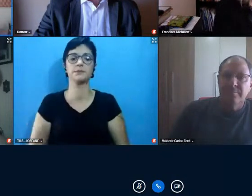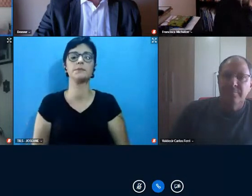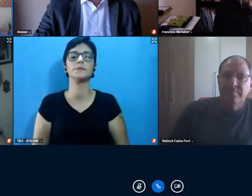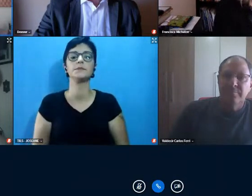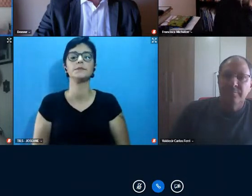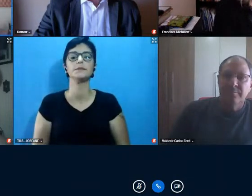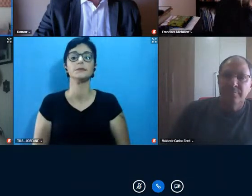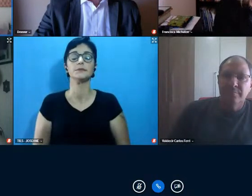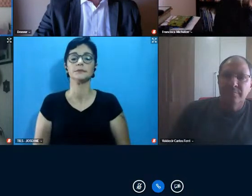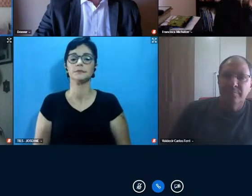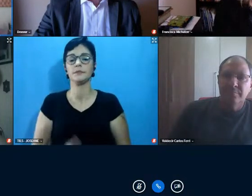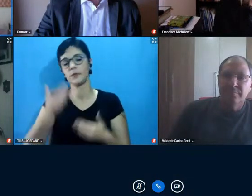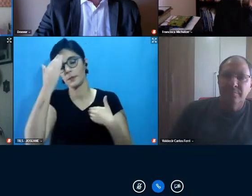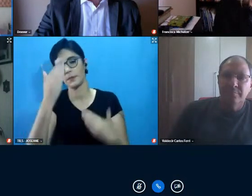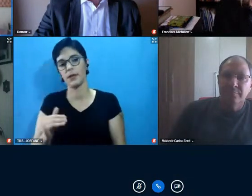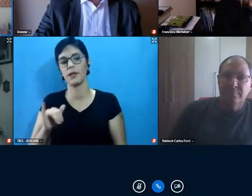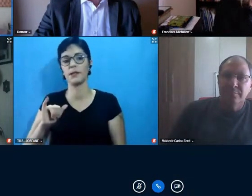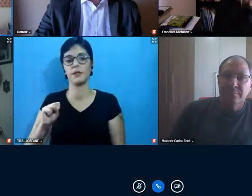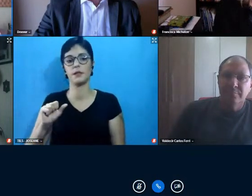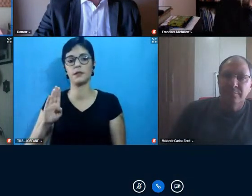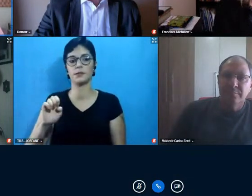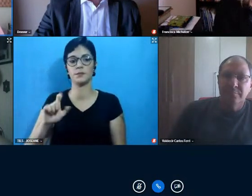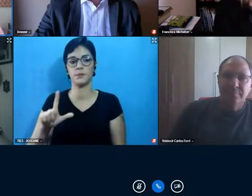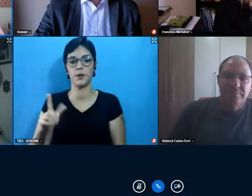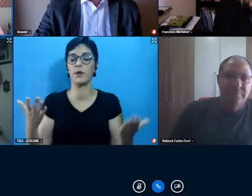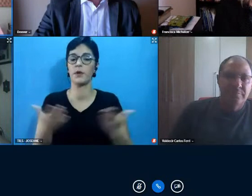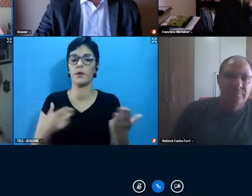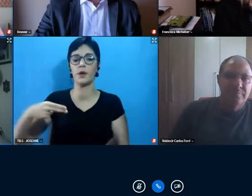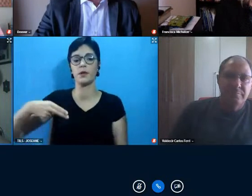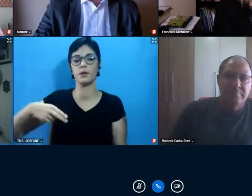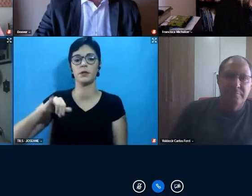Obrigada, Isabel. Agora vamos para a Nicole, que já abriu a câmera.